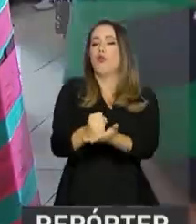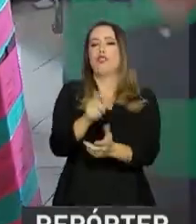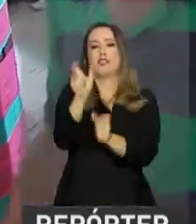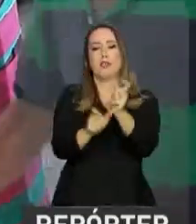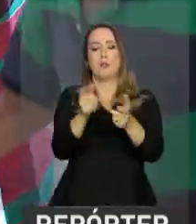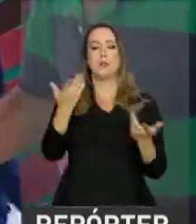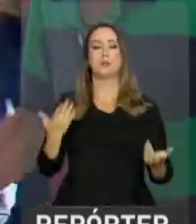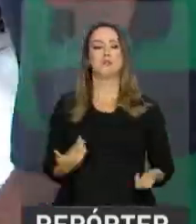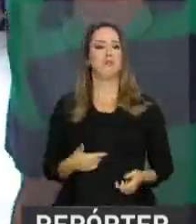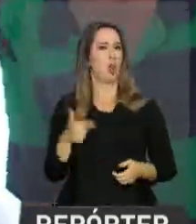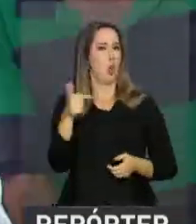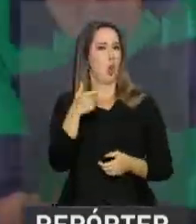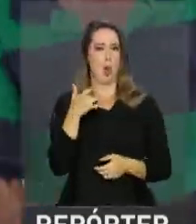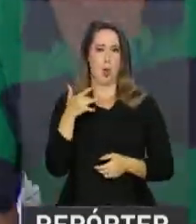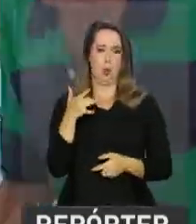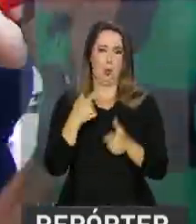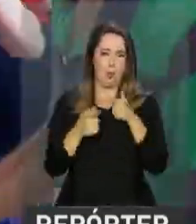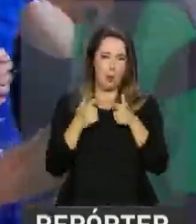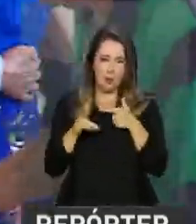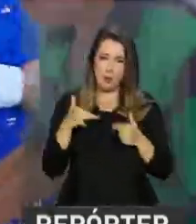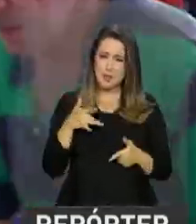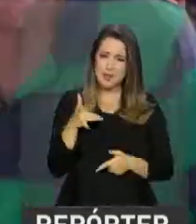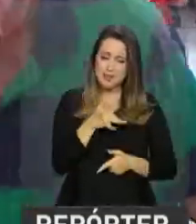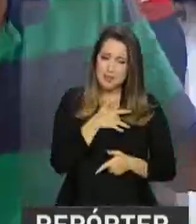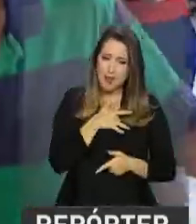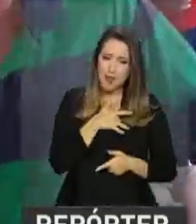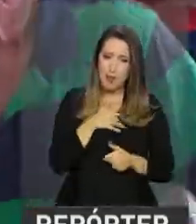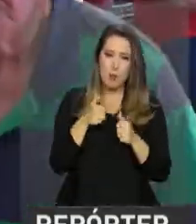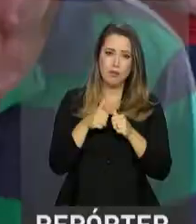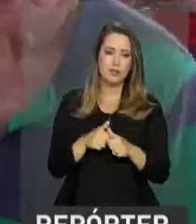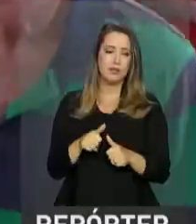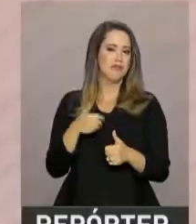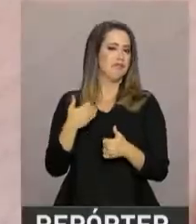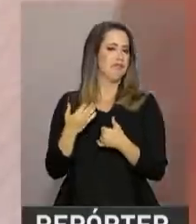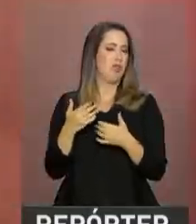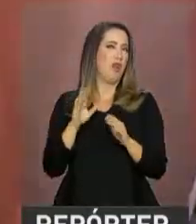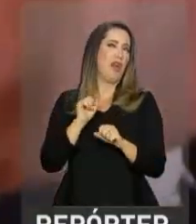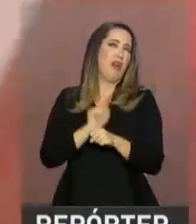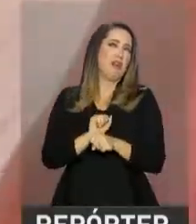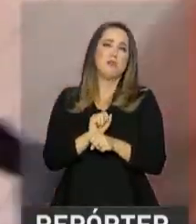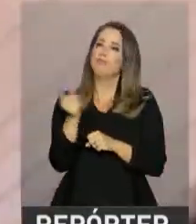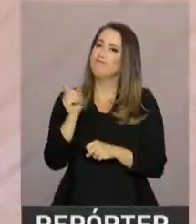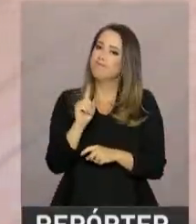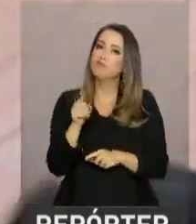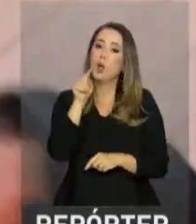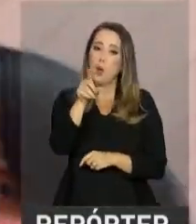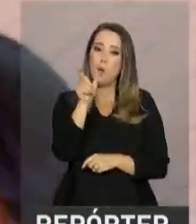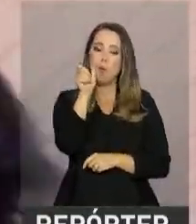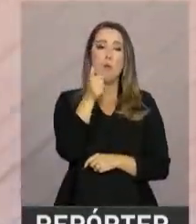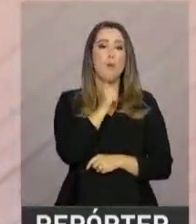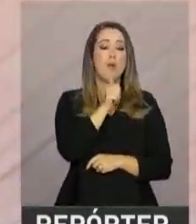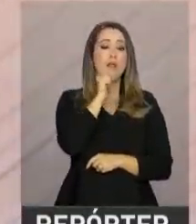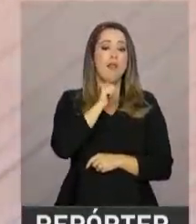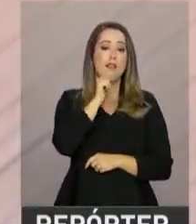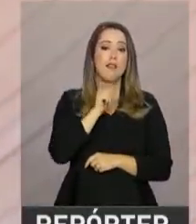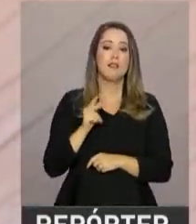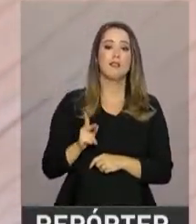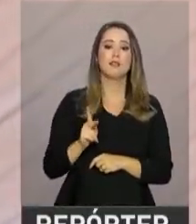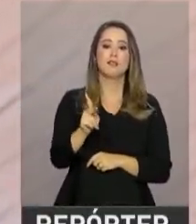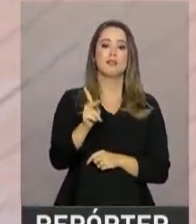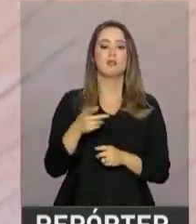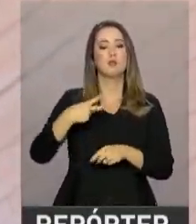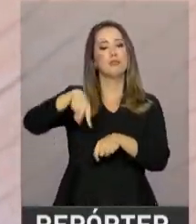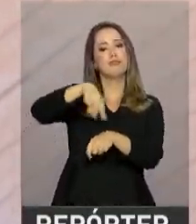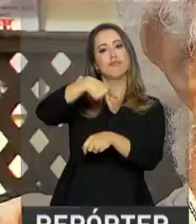E nem problemas de saúde fazem com que eles desistam de ter uma vida ativa. Essa idosa participa de um grupo de dança por